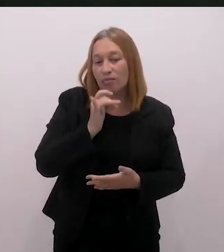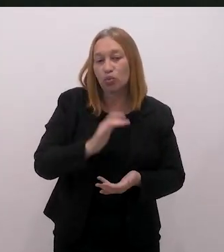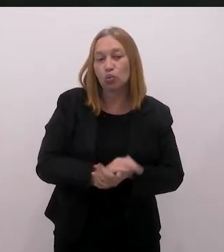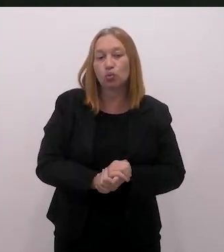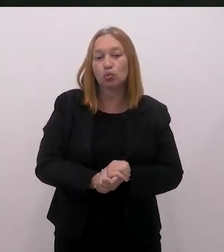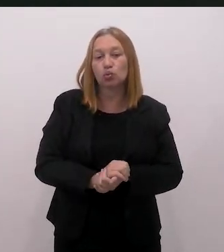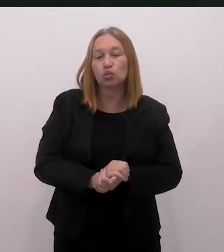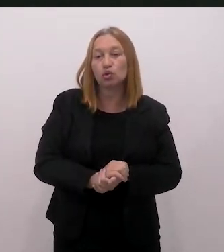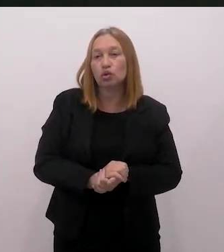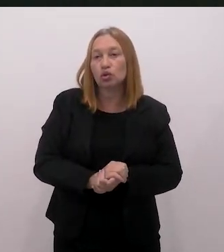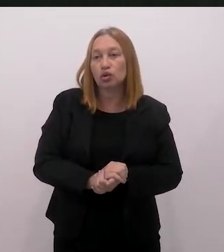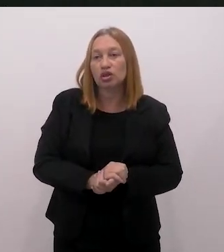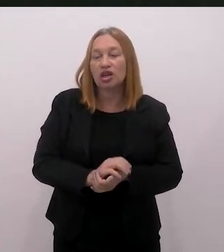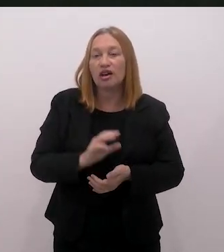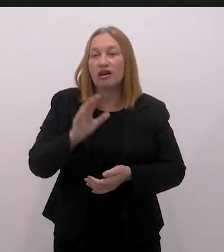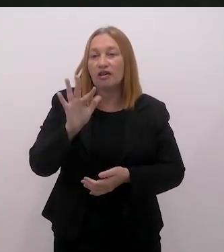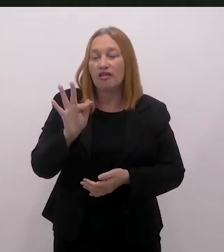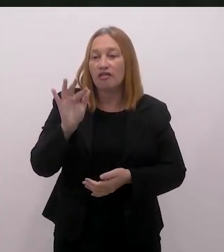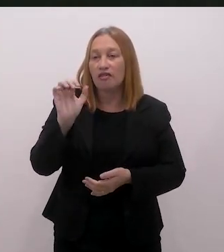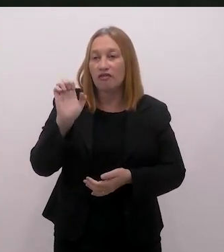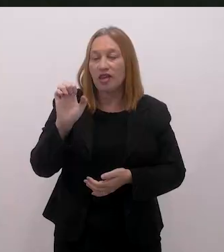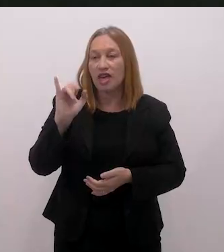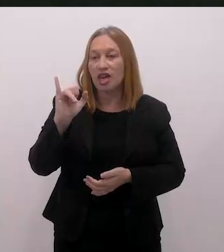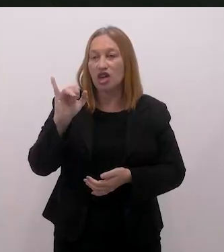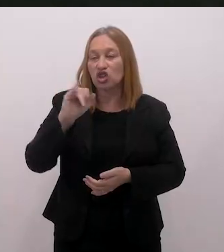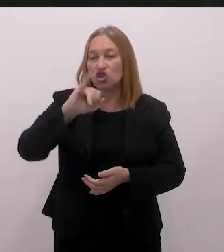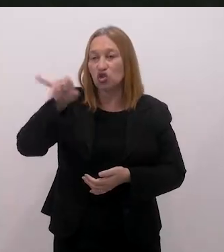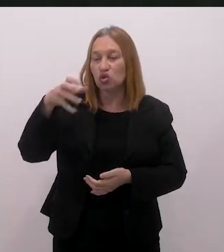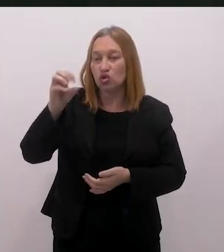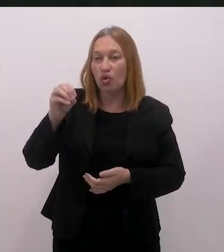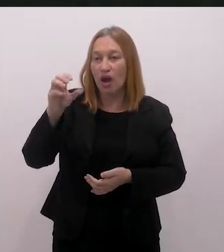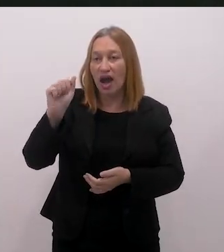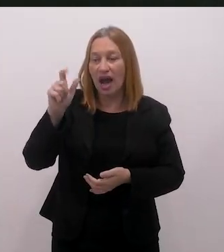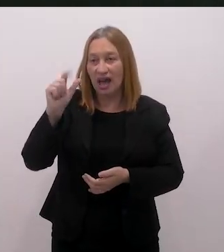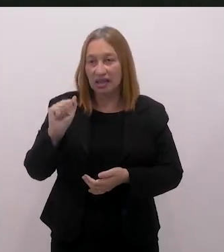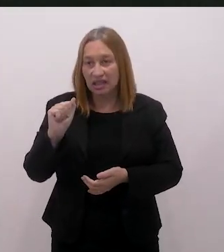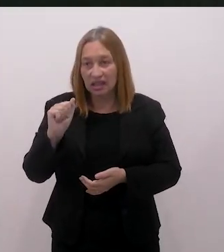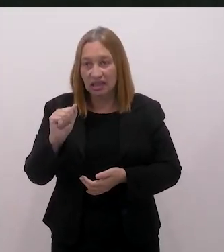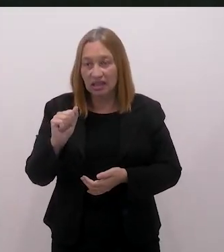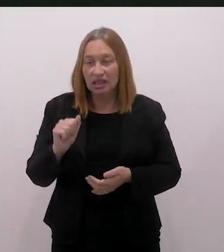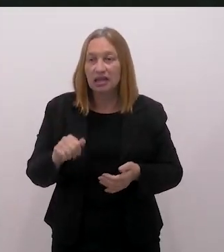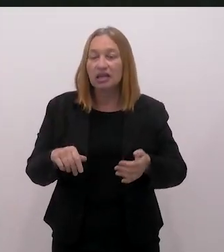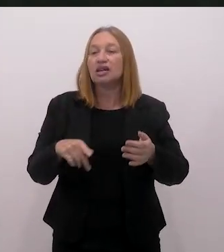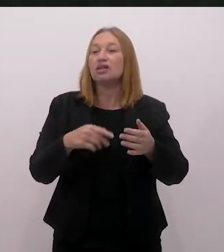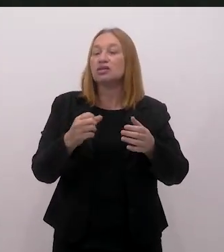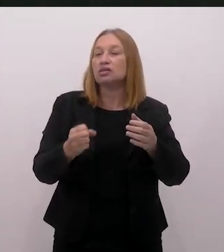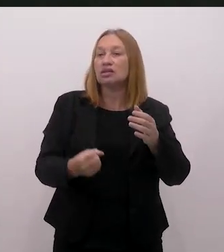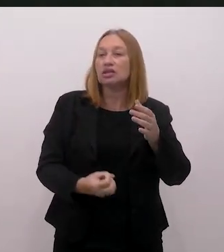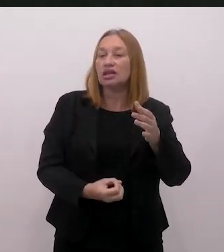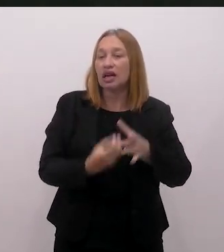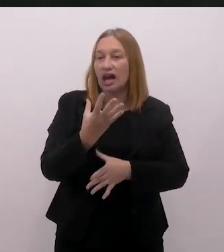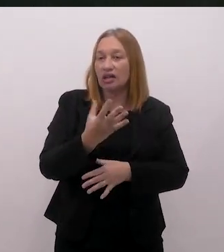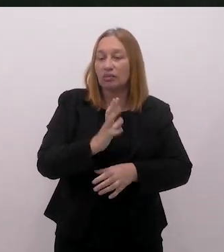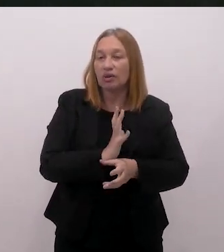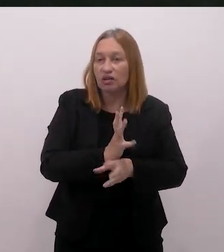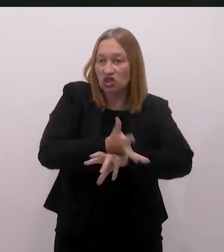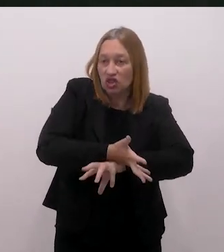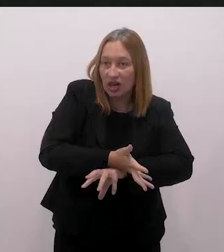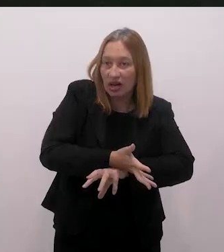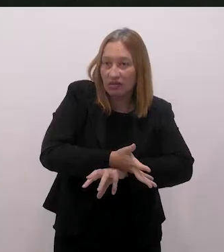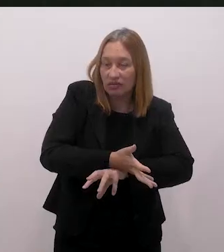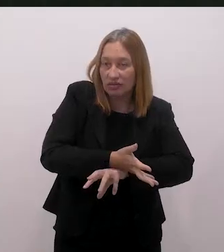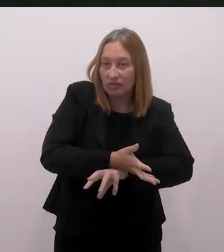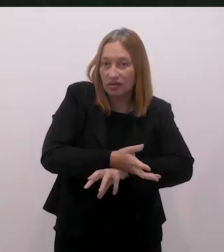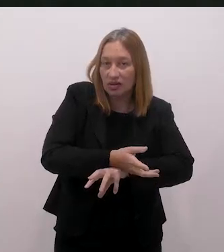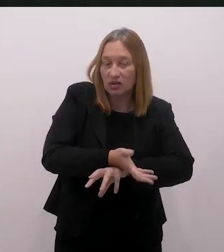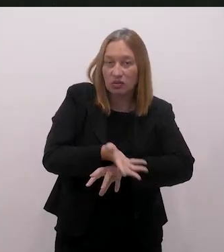por exemplo, todo mundo, feijoada. A feijoada é um prato que foi feito pelos escravizados, mas